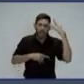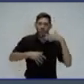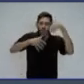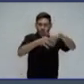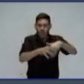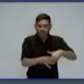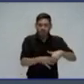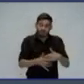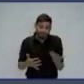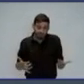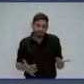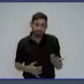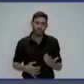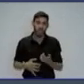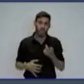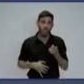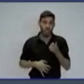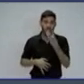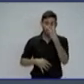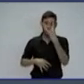bem, depois de quase 3 anos de